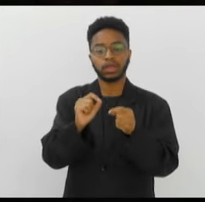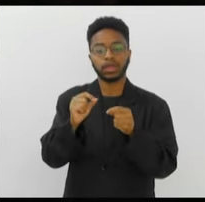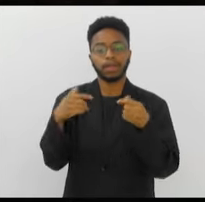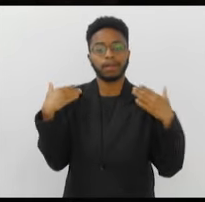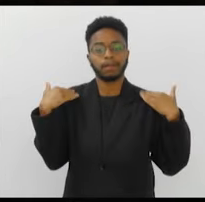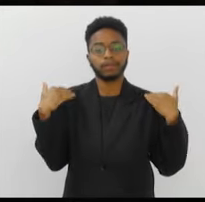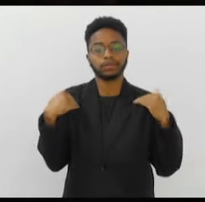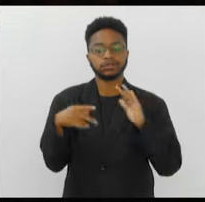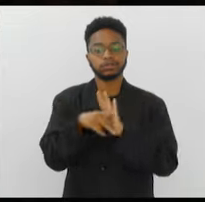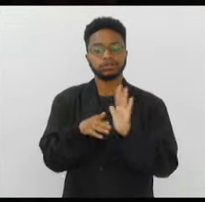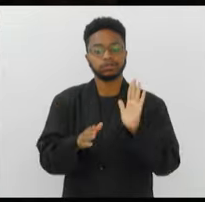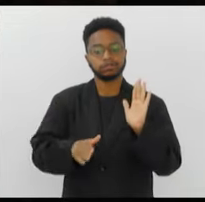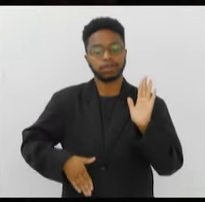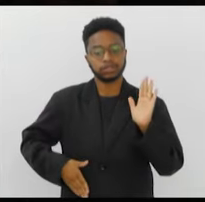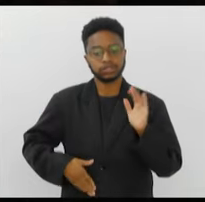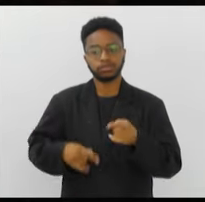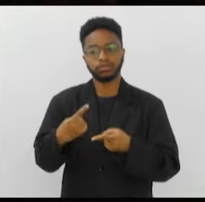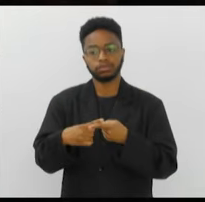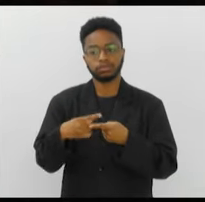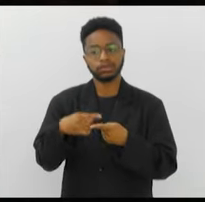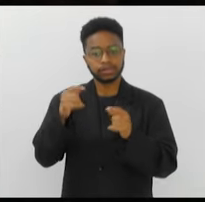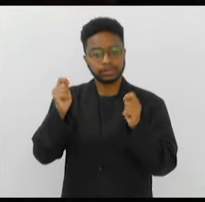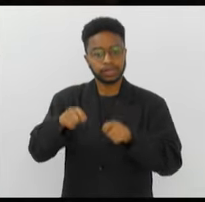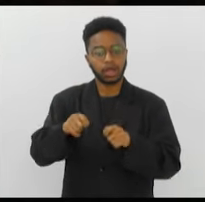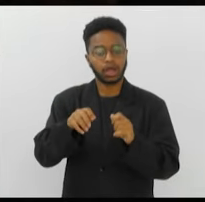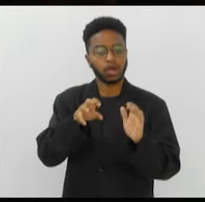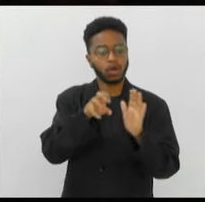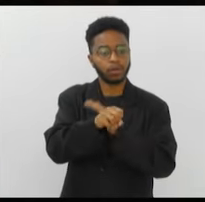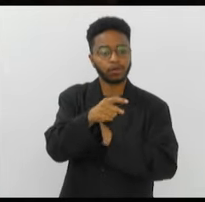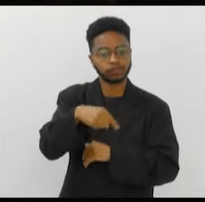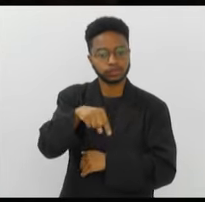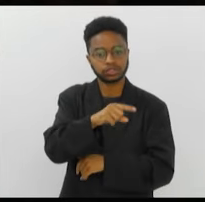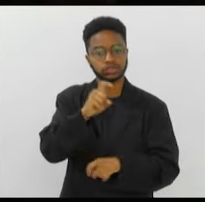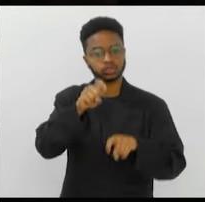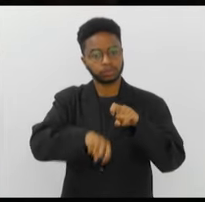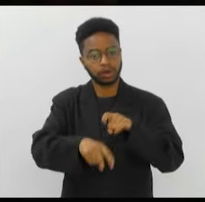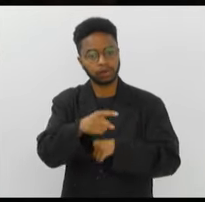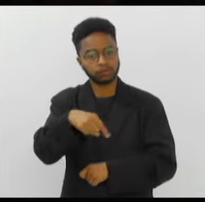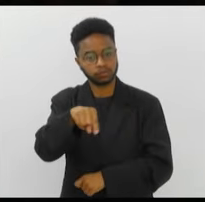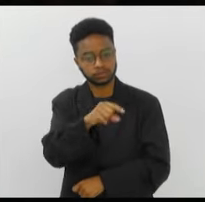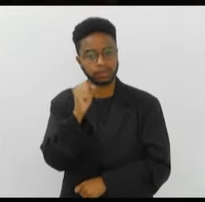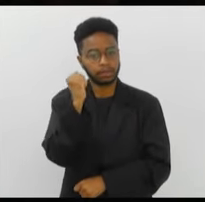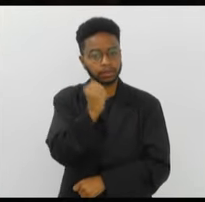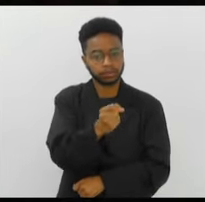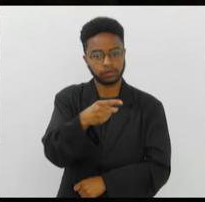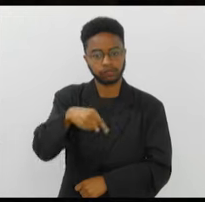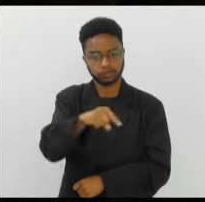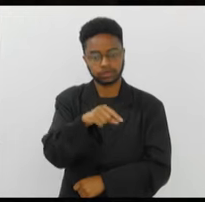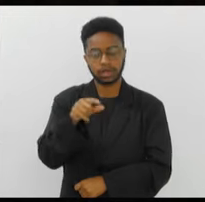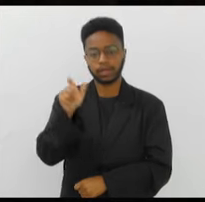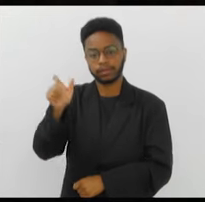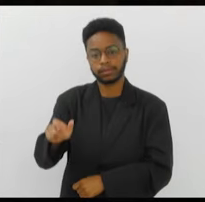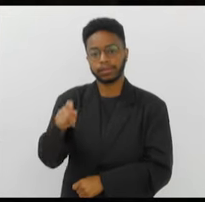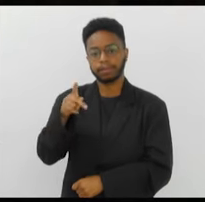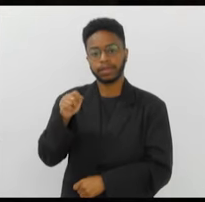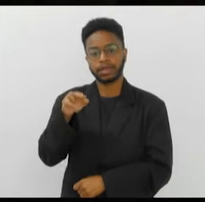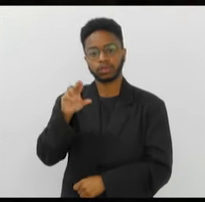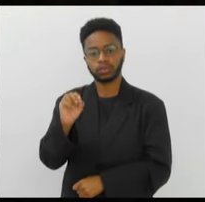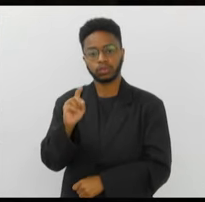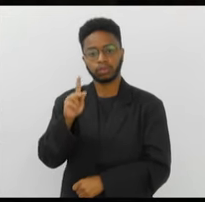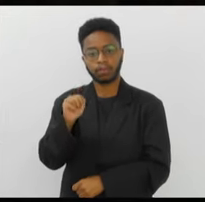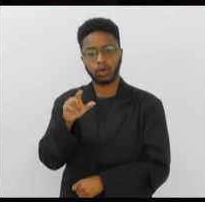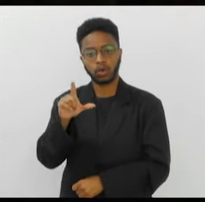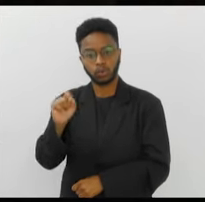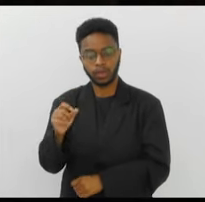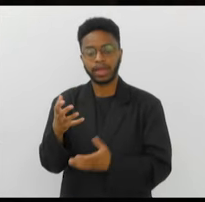presídio para te sequestrar, para te assassinar, para estuprar. Senhor Pedro Paulo é o que quer